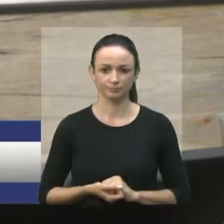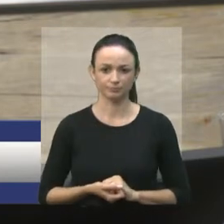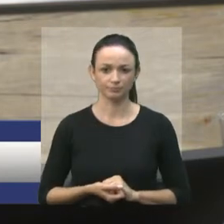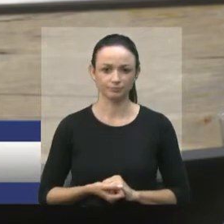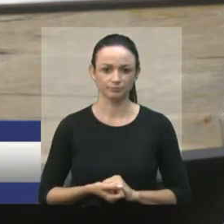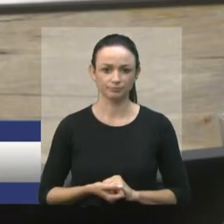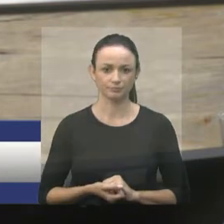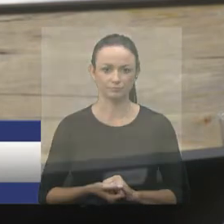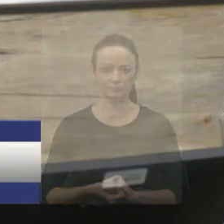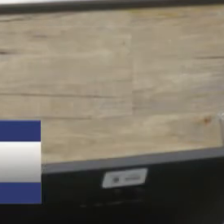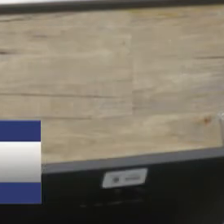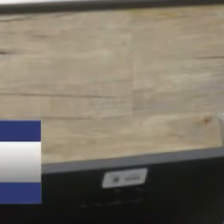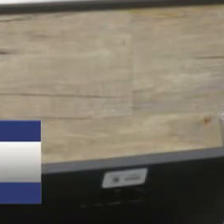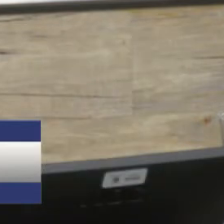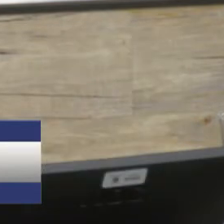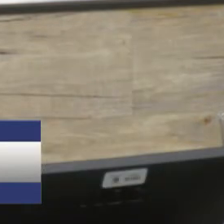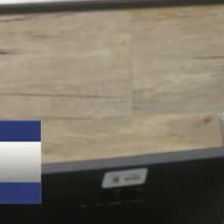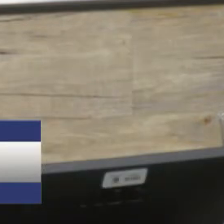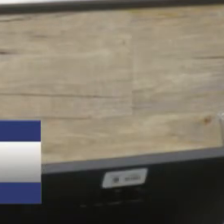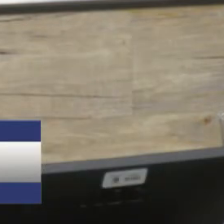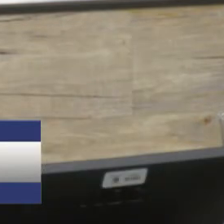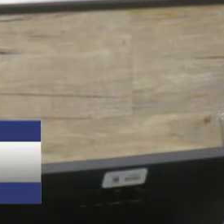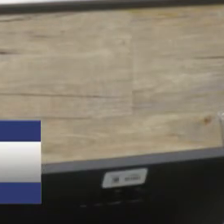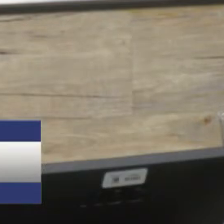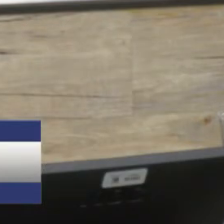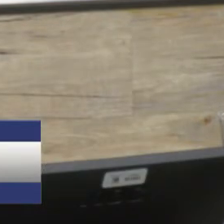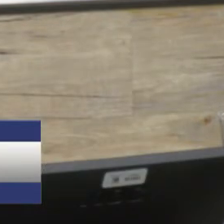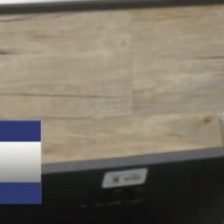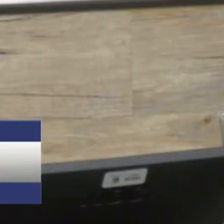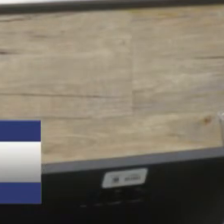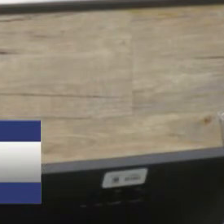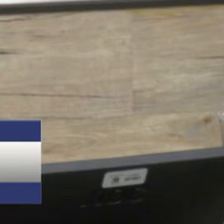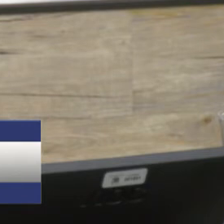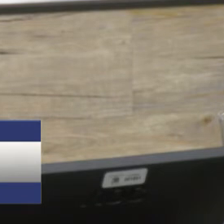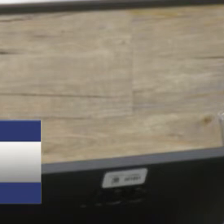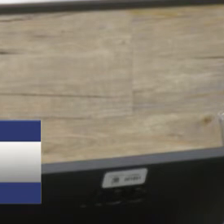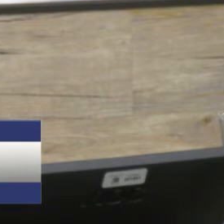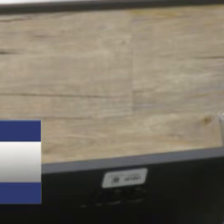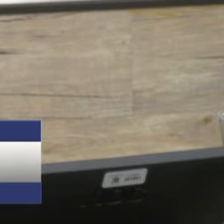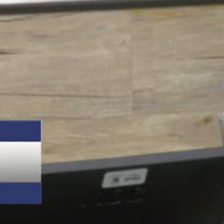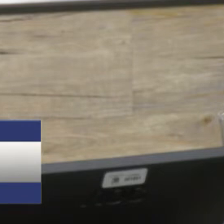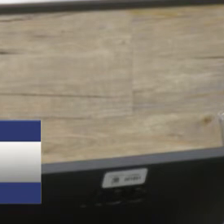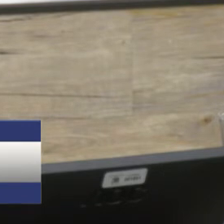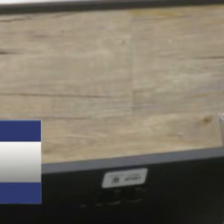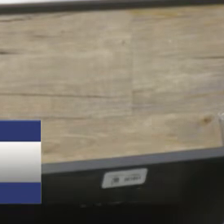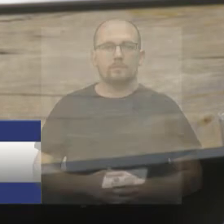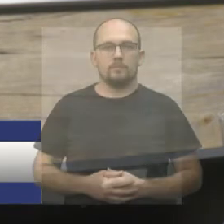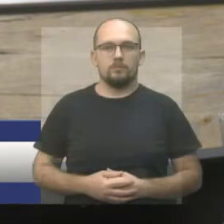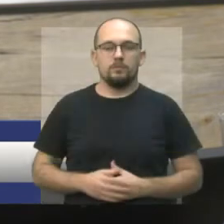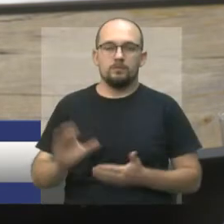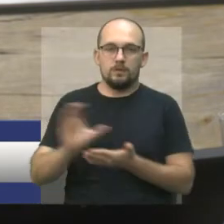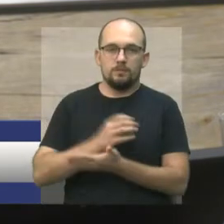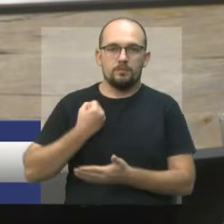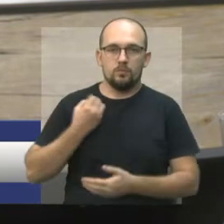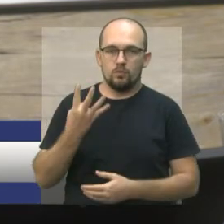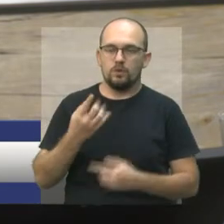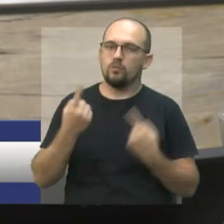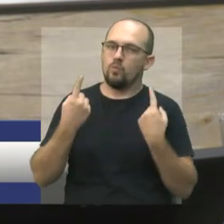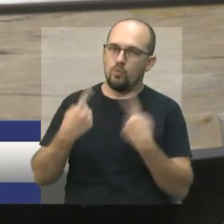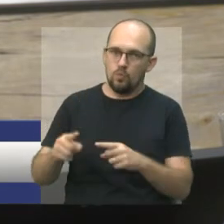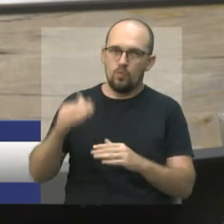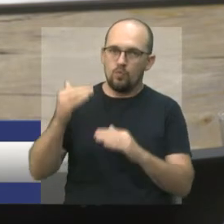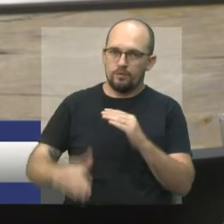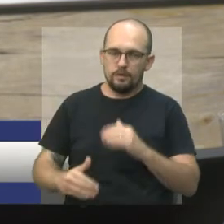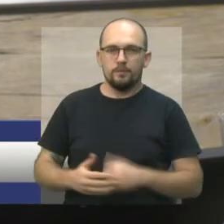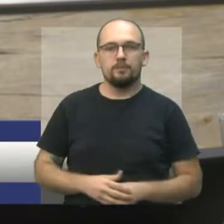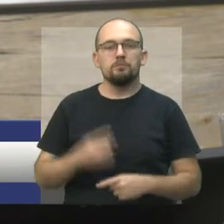Emenda número 4, contrária. Vez que a destinação de recursos à promoção dos investimentos necessários na saúde para a realização